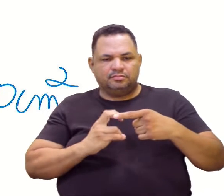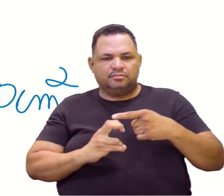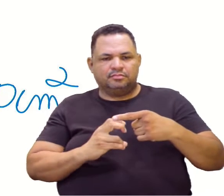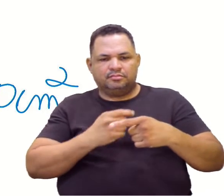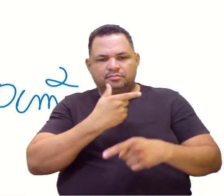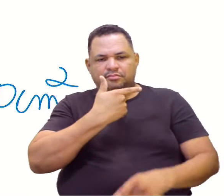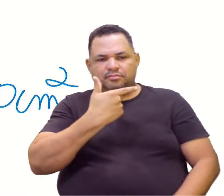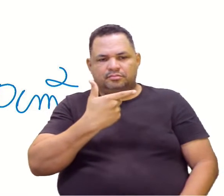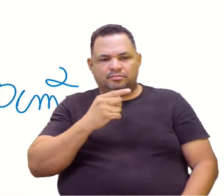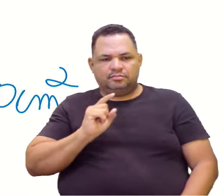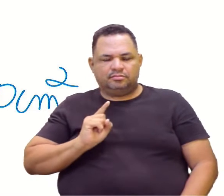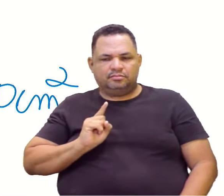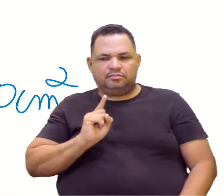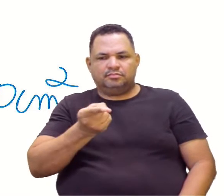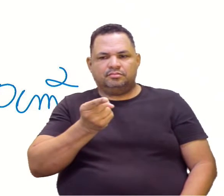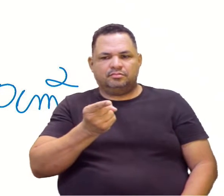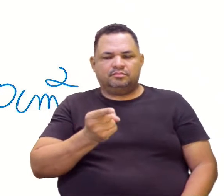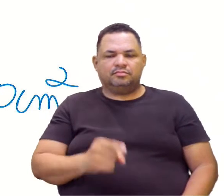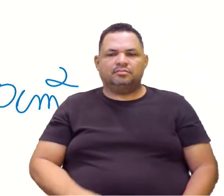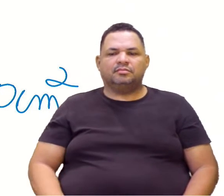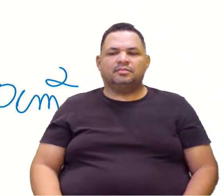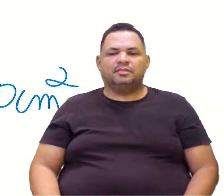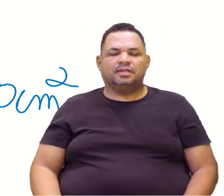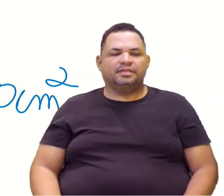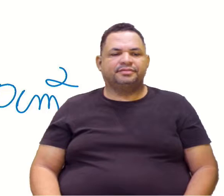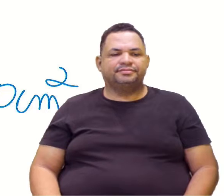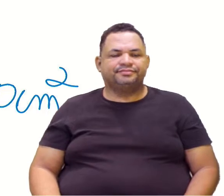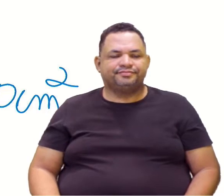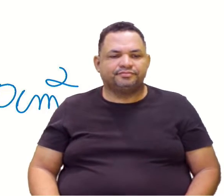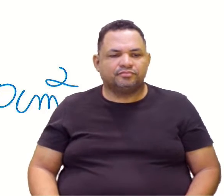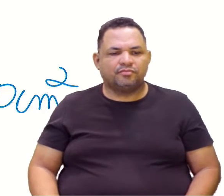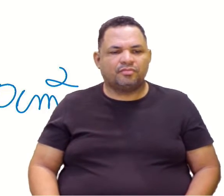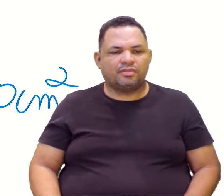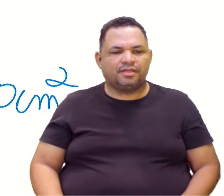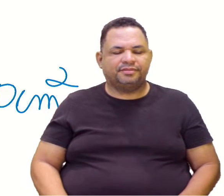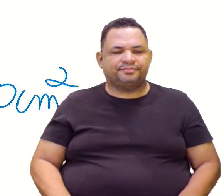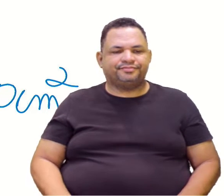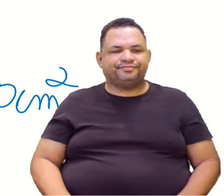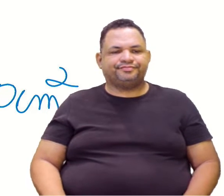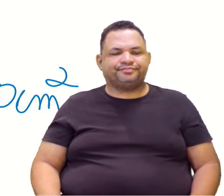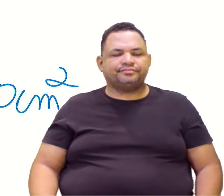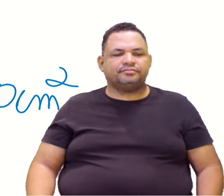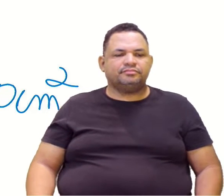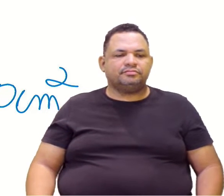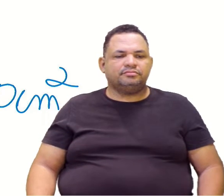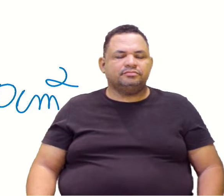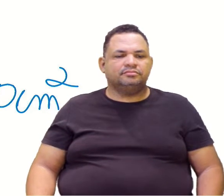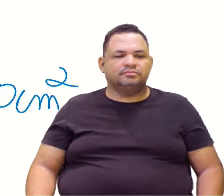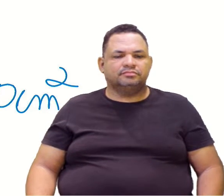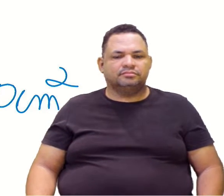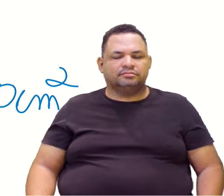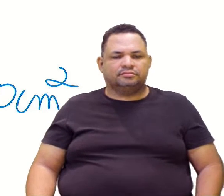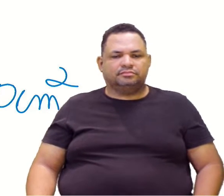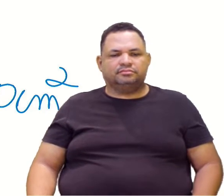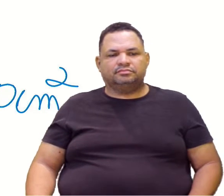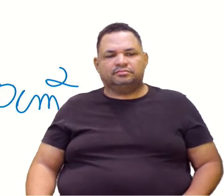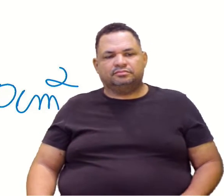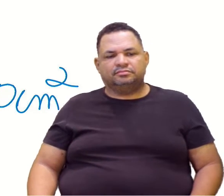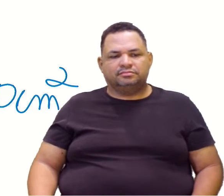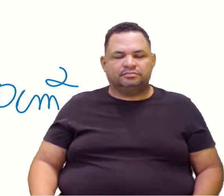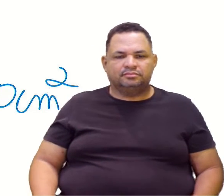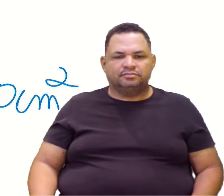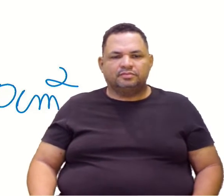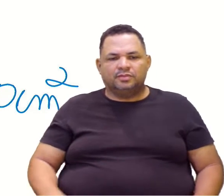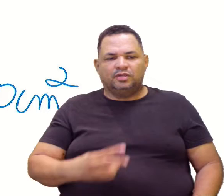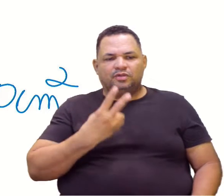mil. 2 mil, pronto. 2 mil para cada. A alternativa correta é a quantidade mínima de cerâmica retangular. Como ficou 2